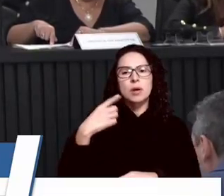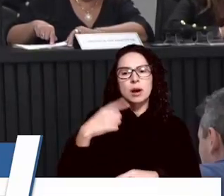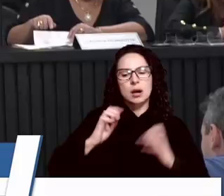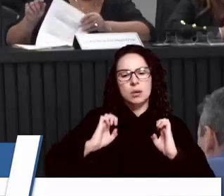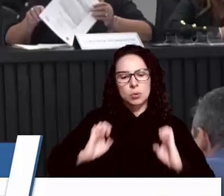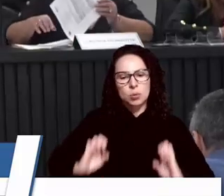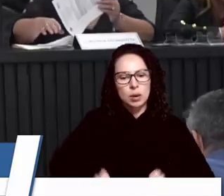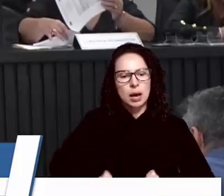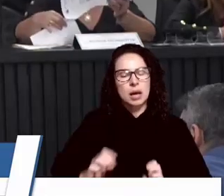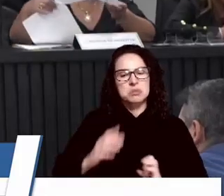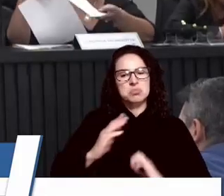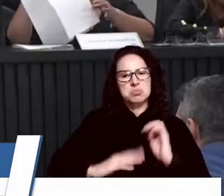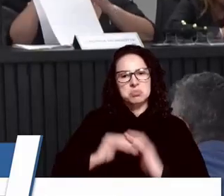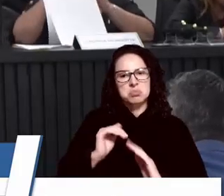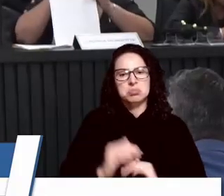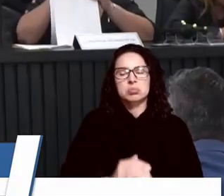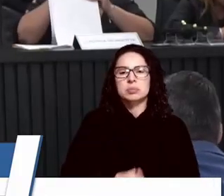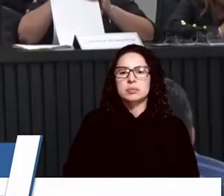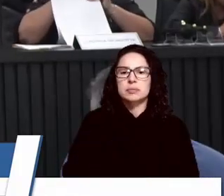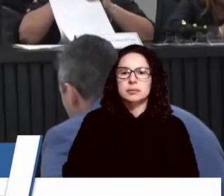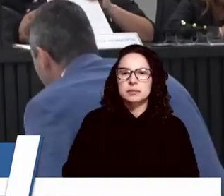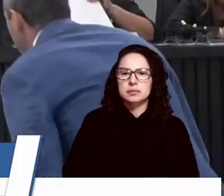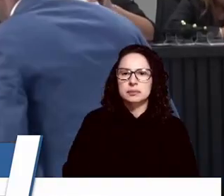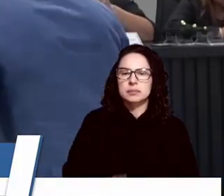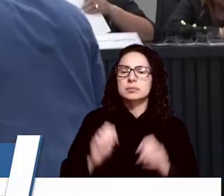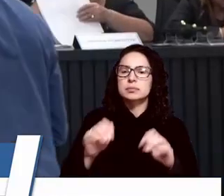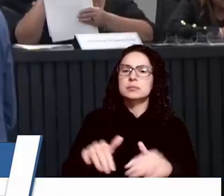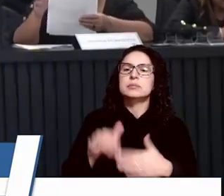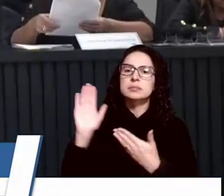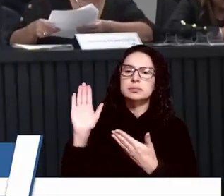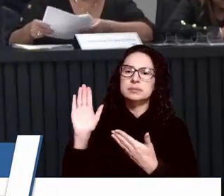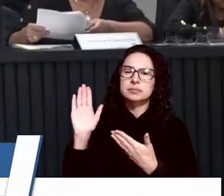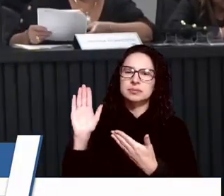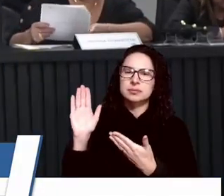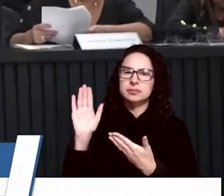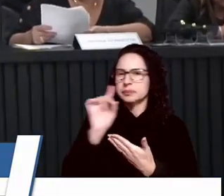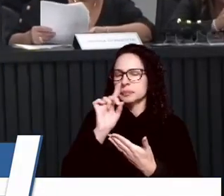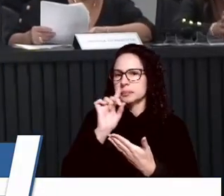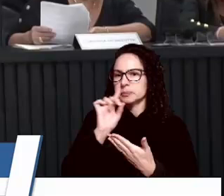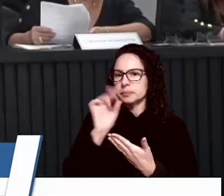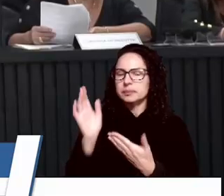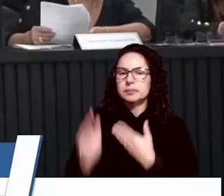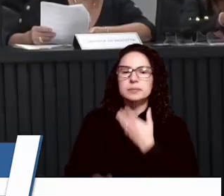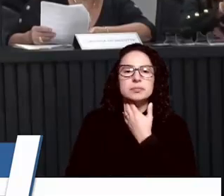muita competência. Com a palavra o plenário, com a palavra o vereador Daniel Bassi.